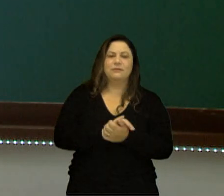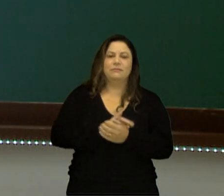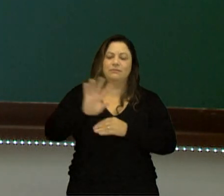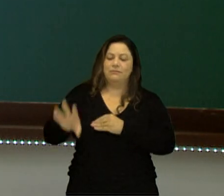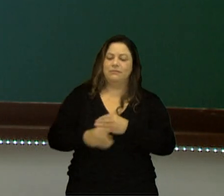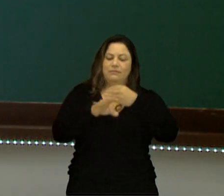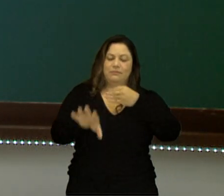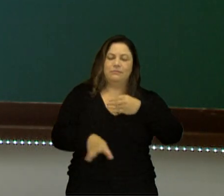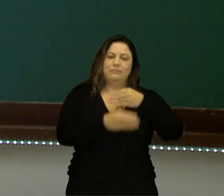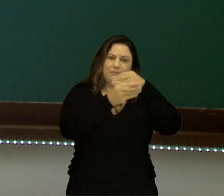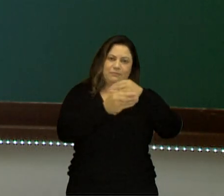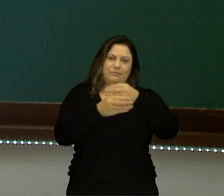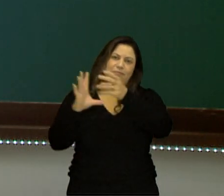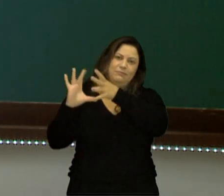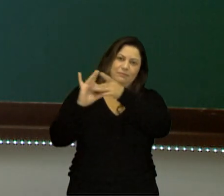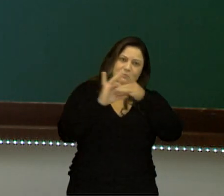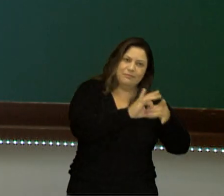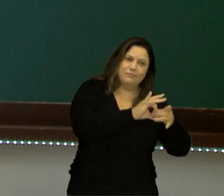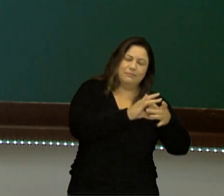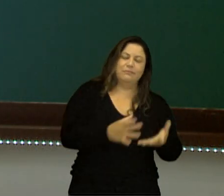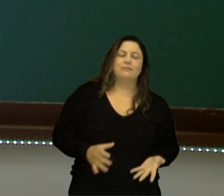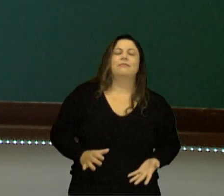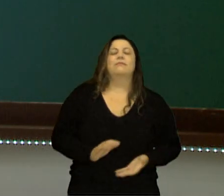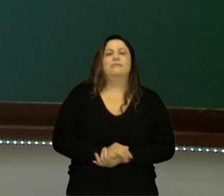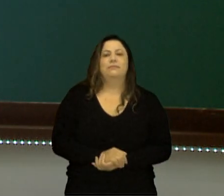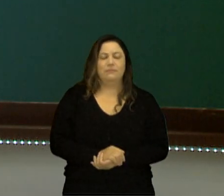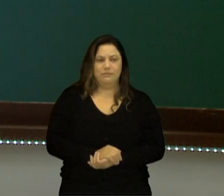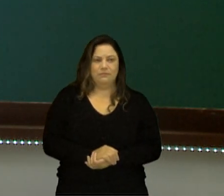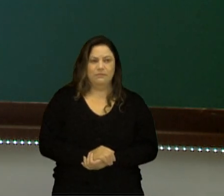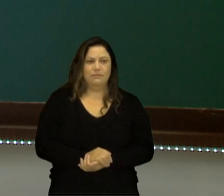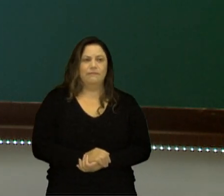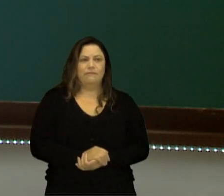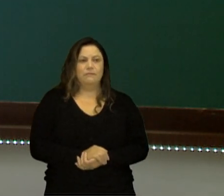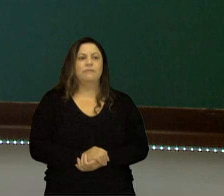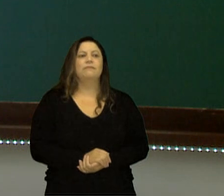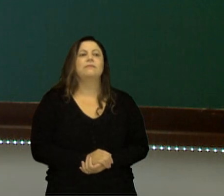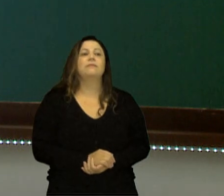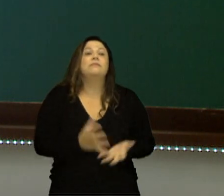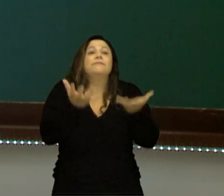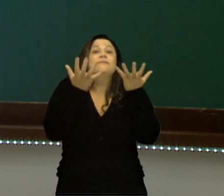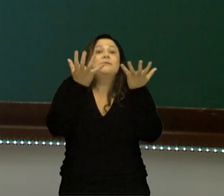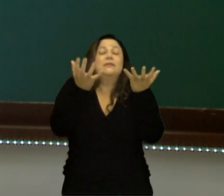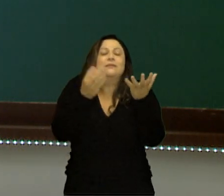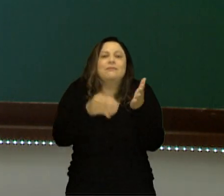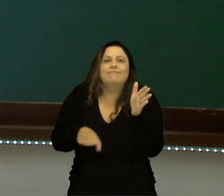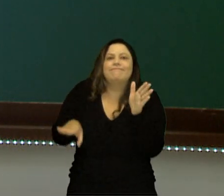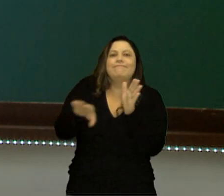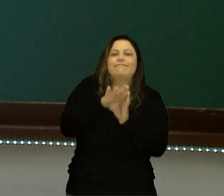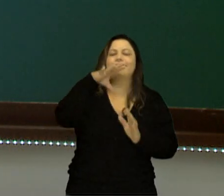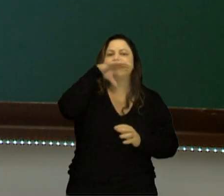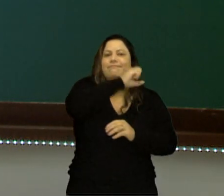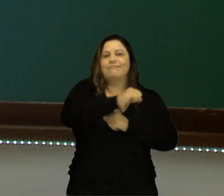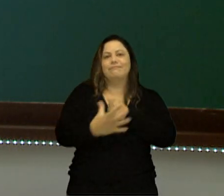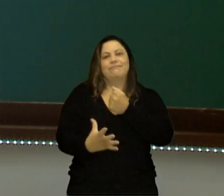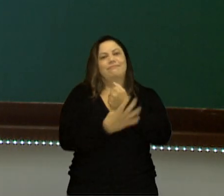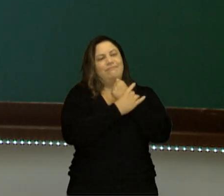estava muito atento. Onde? Como é que é? À sua volta. Que maneira que ele chegou